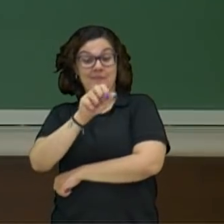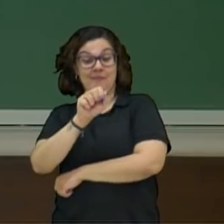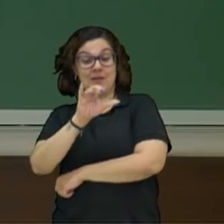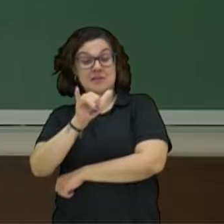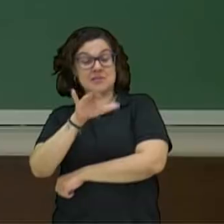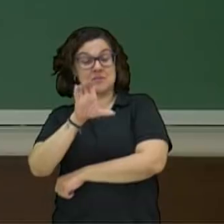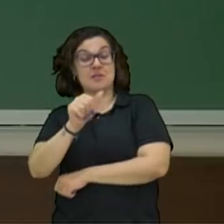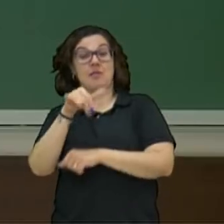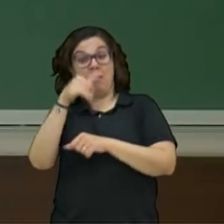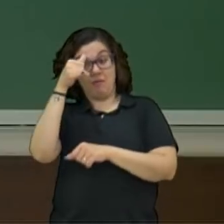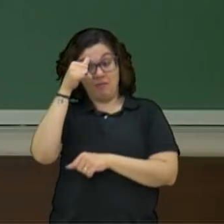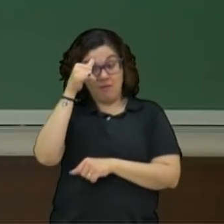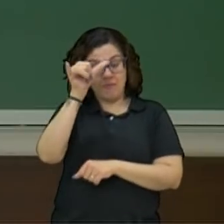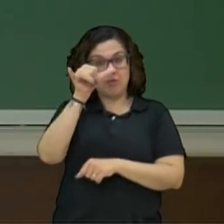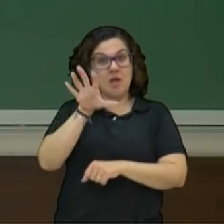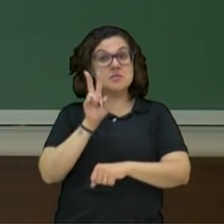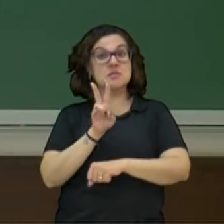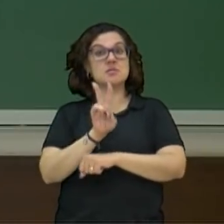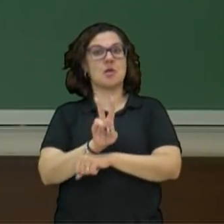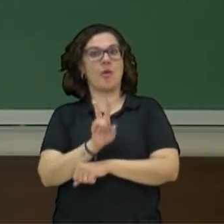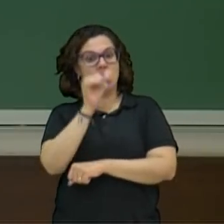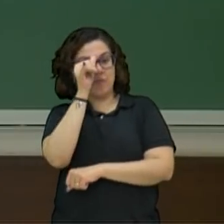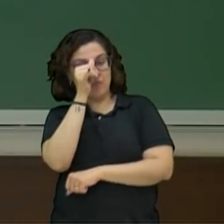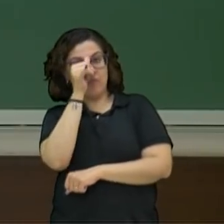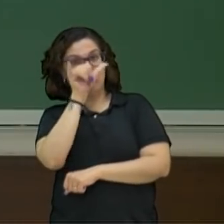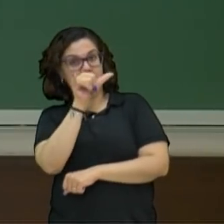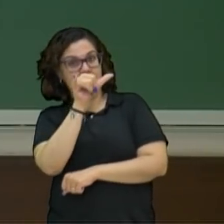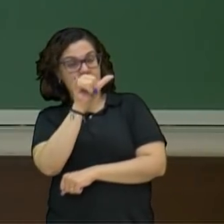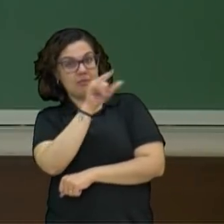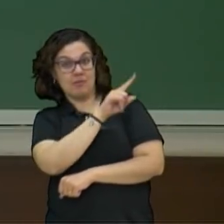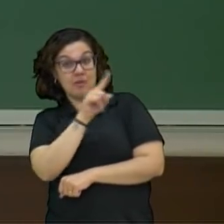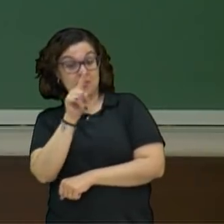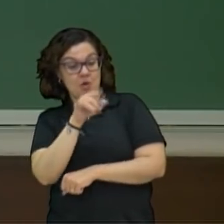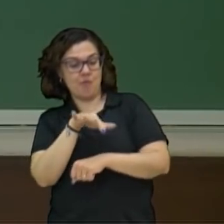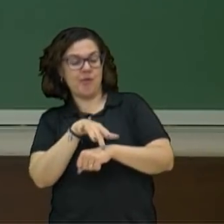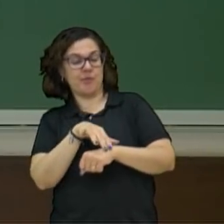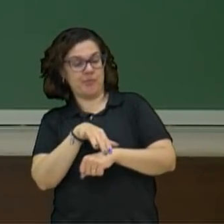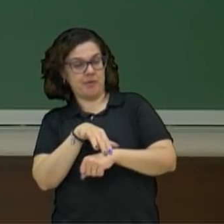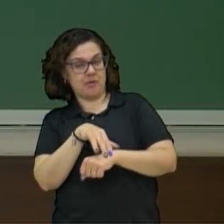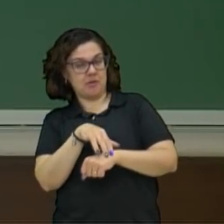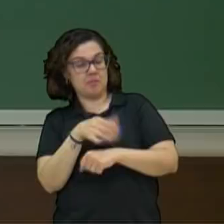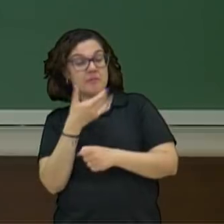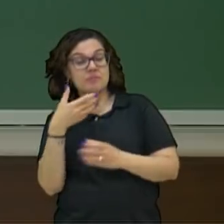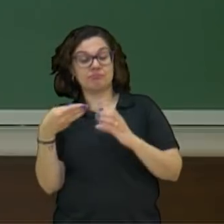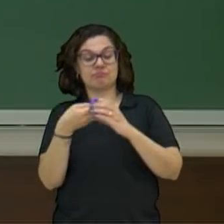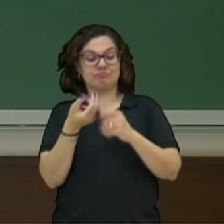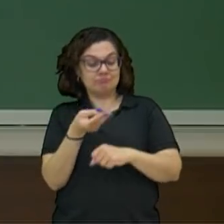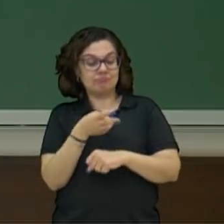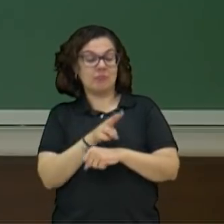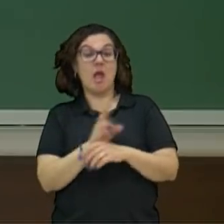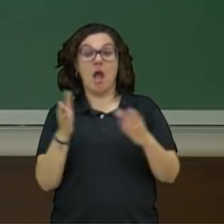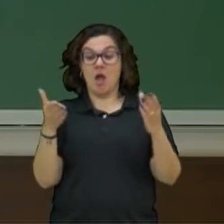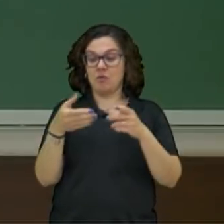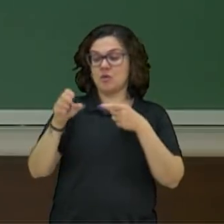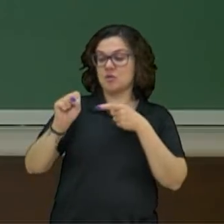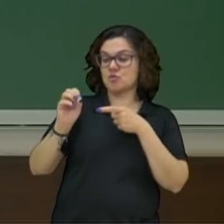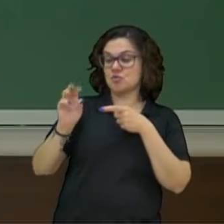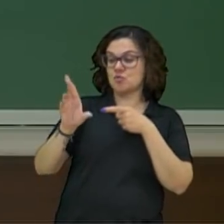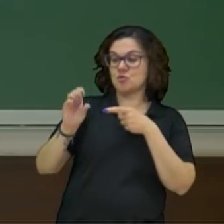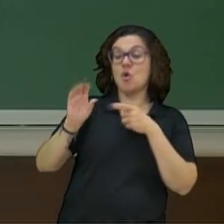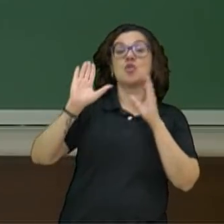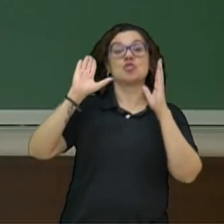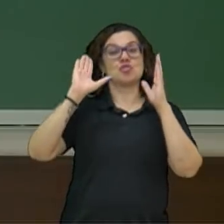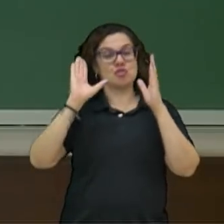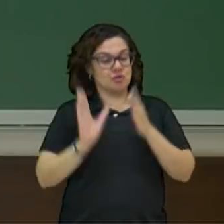preventiva. É quando você não teve a doença. Você vai tomar ela para você desenvolver proteção. Soro é quando uma